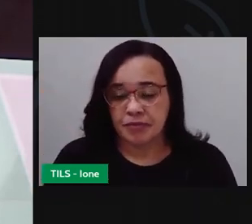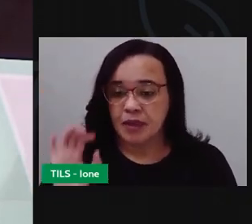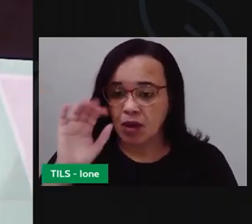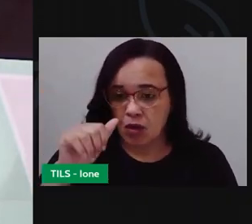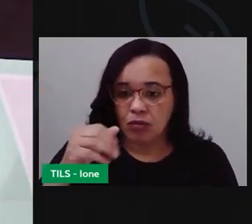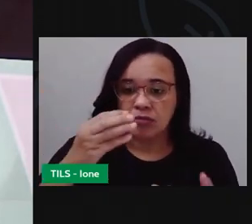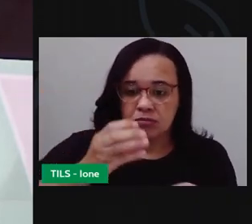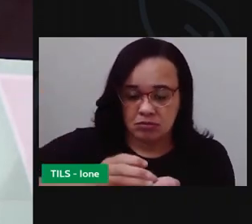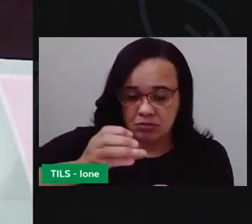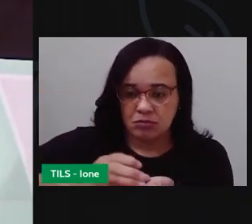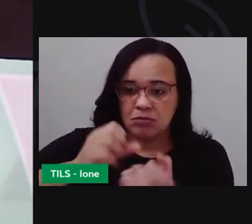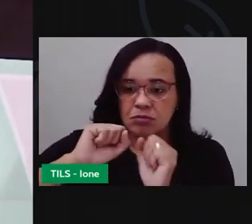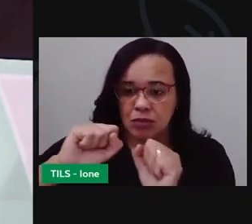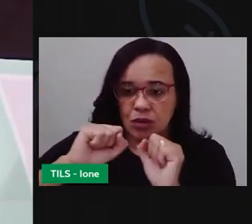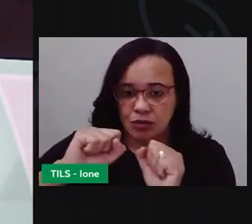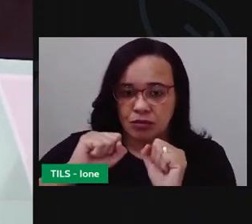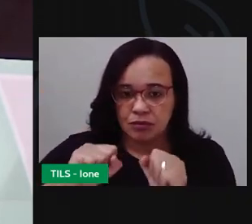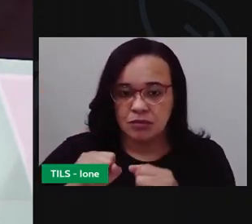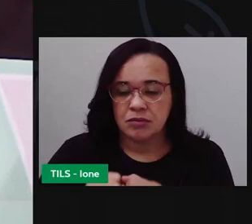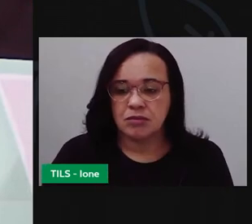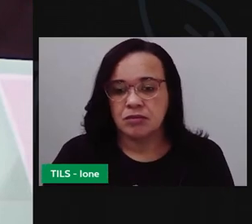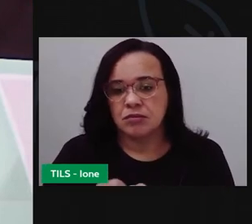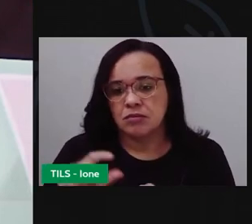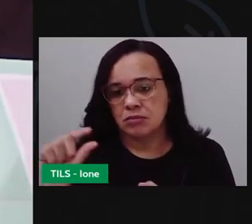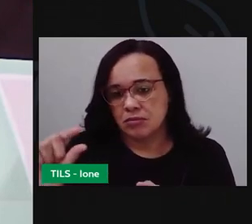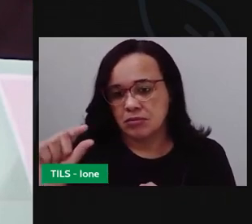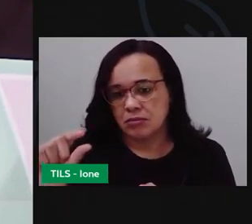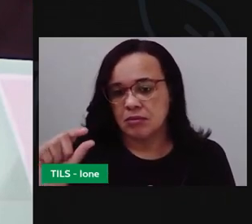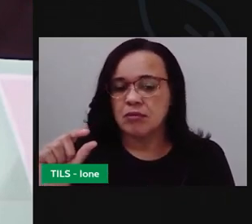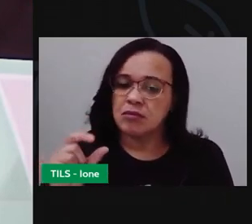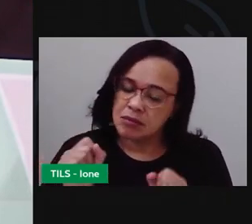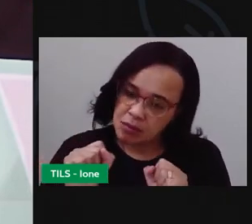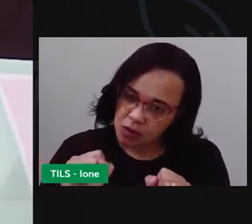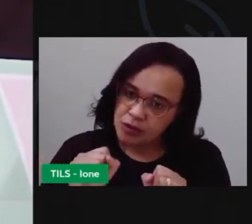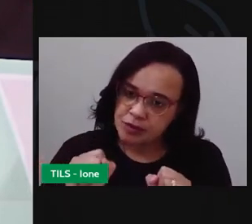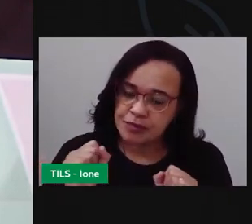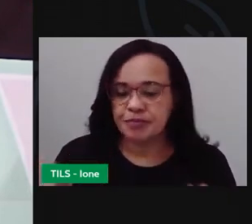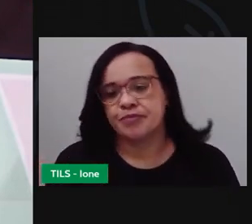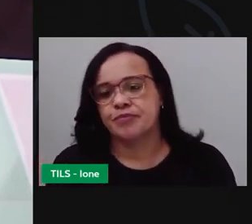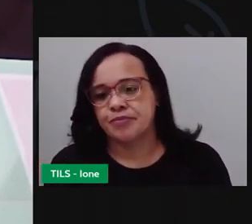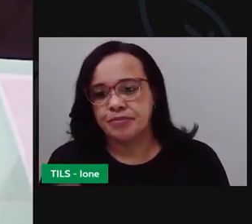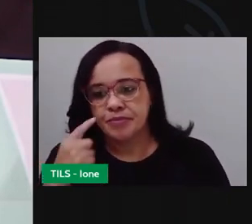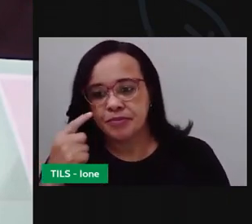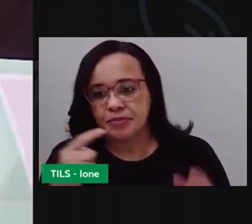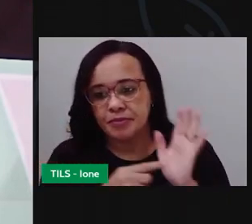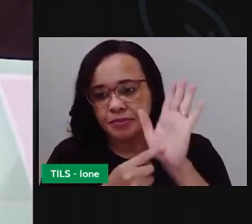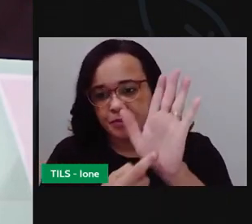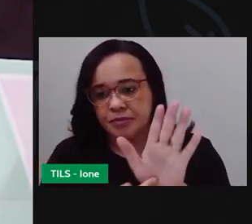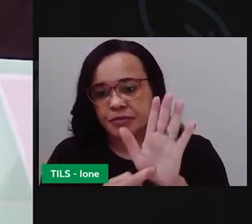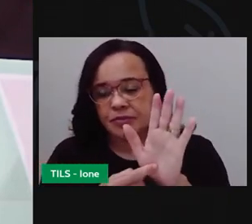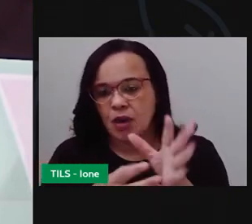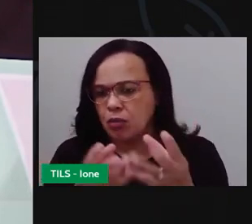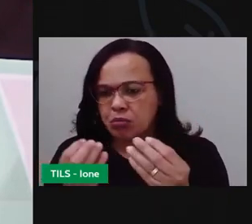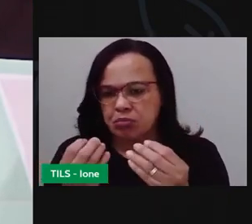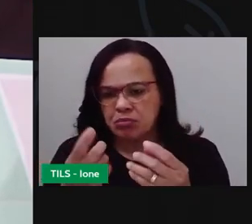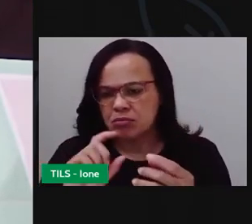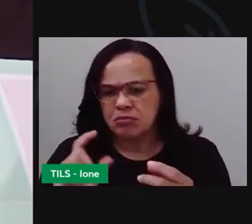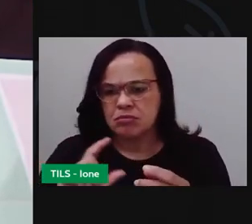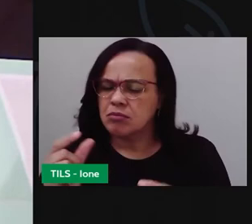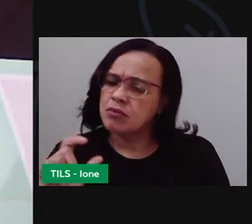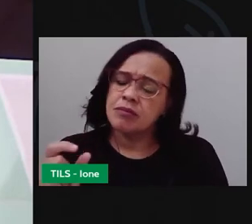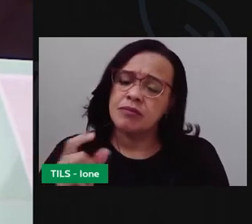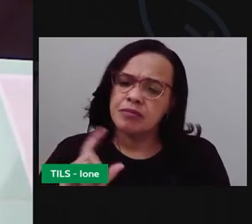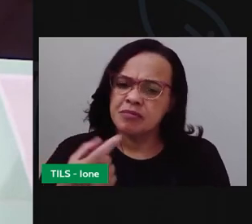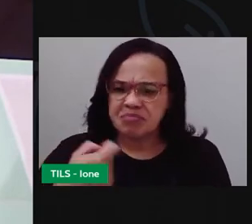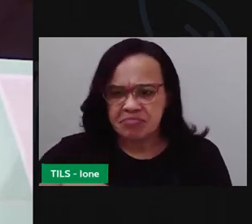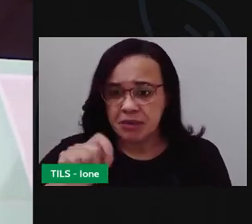criança? Pode ser essa quantidade aqui que eu estou mostrando para vocês. Não precisa ser muito. Porque se